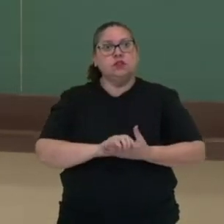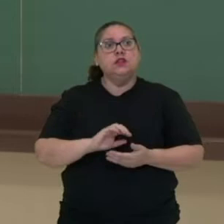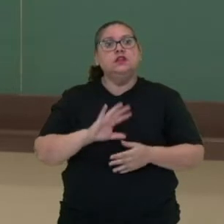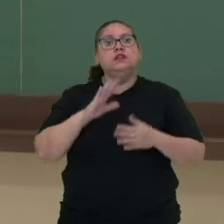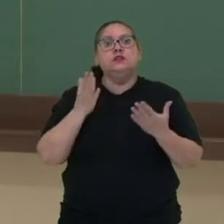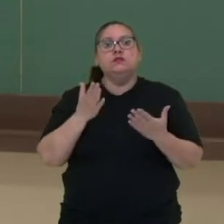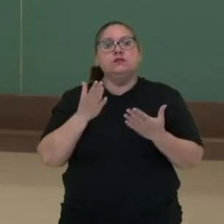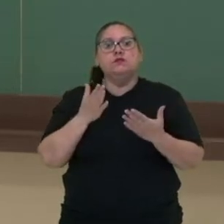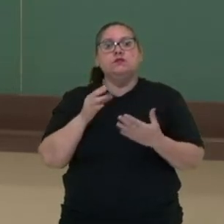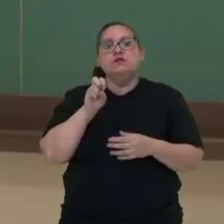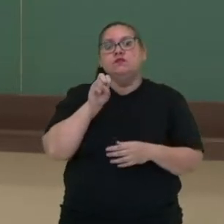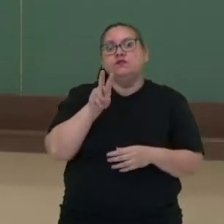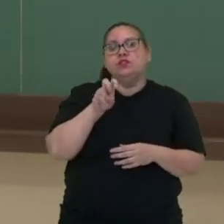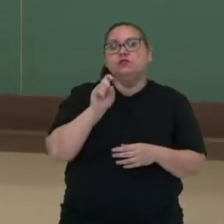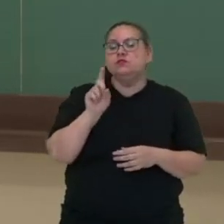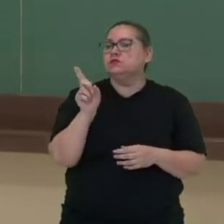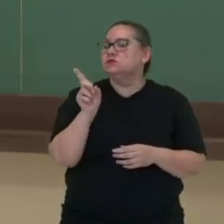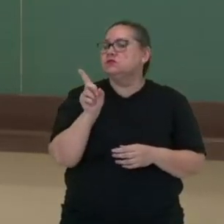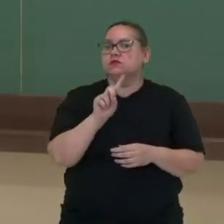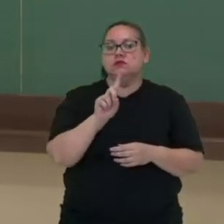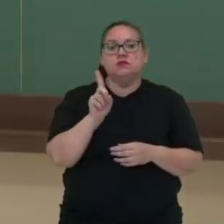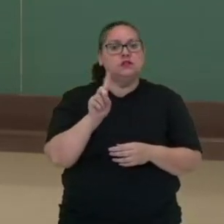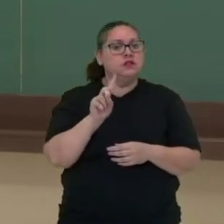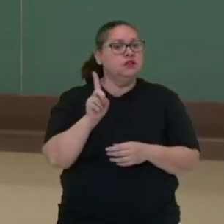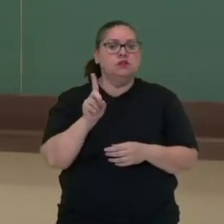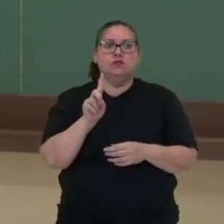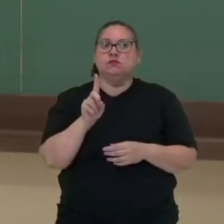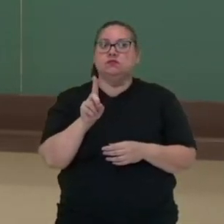Então, vírus não é